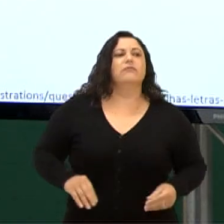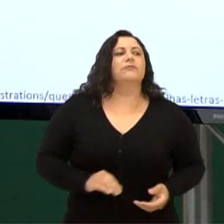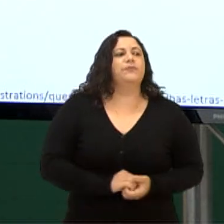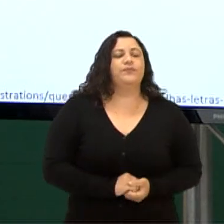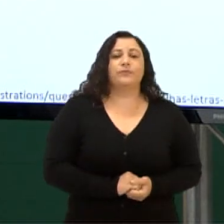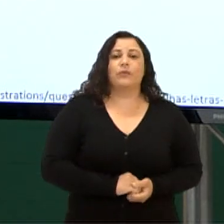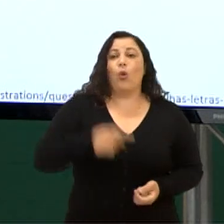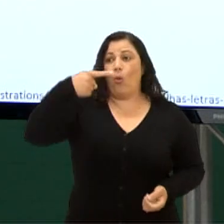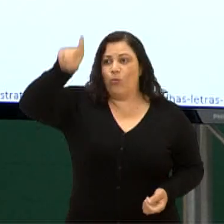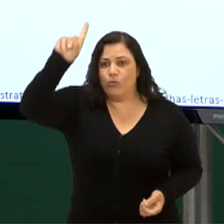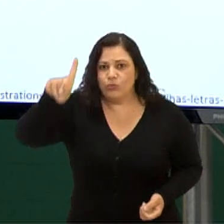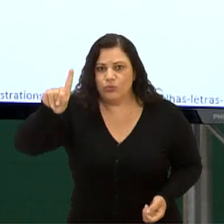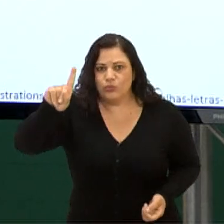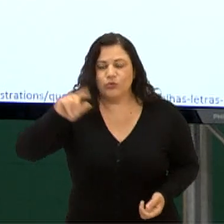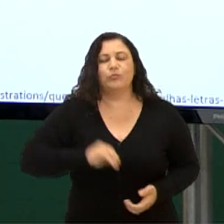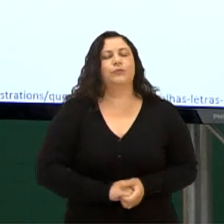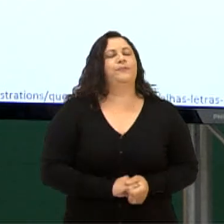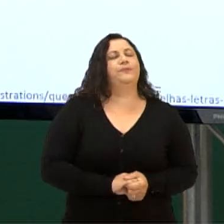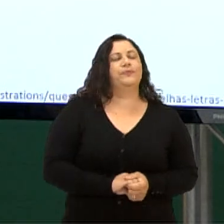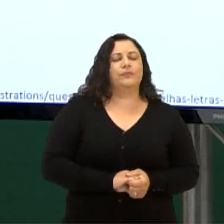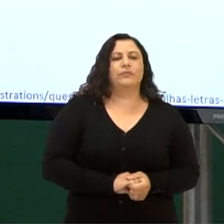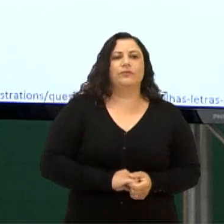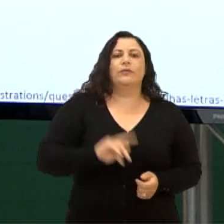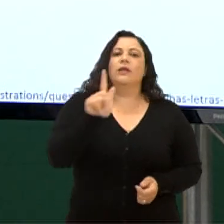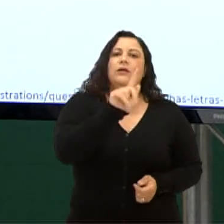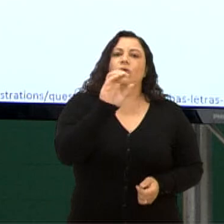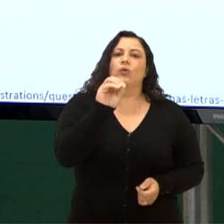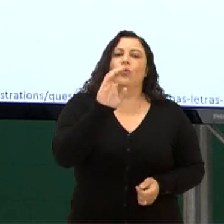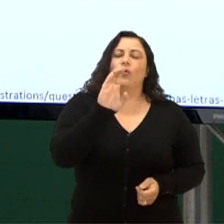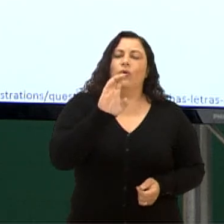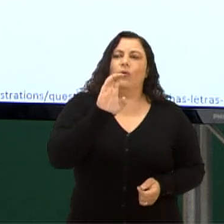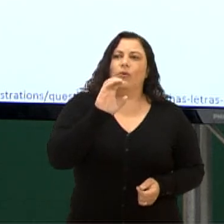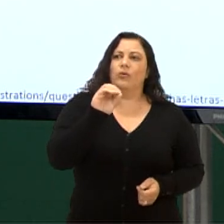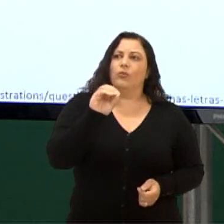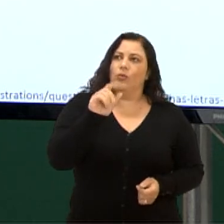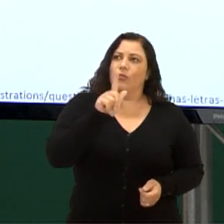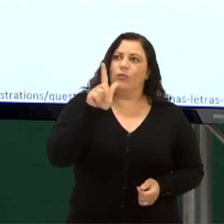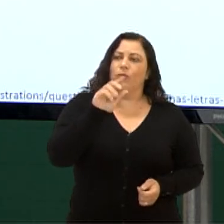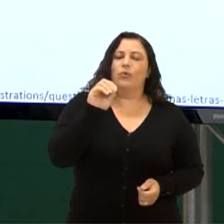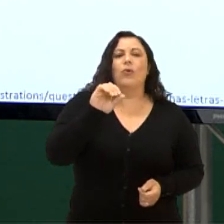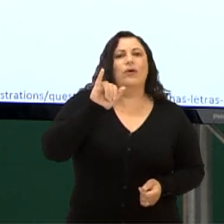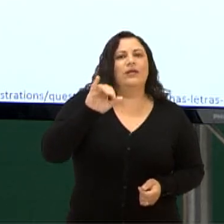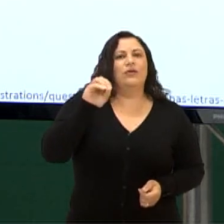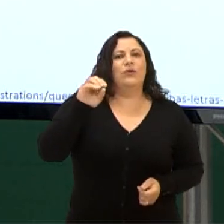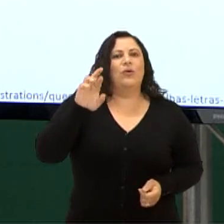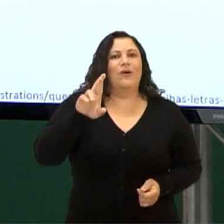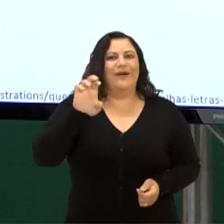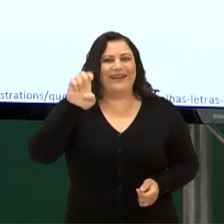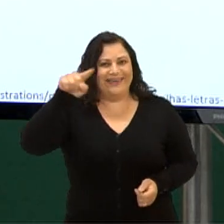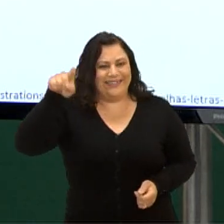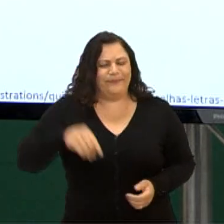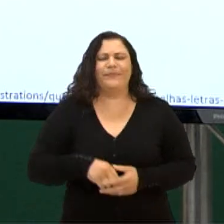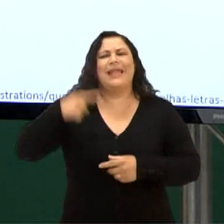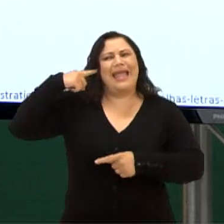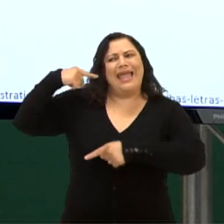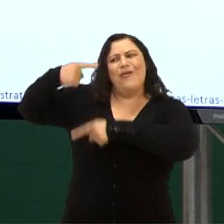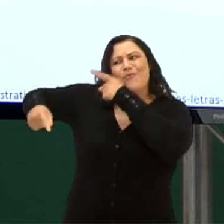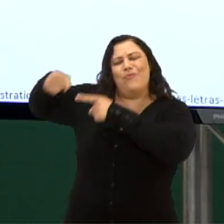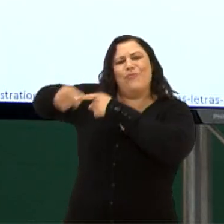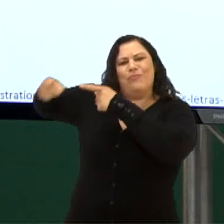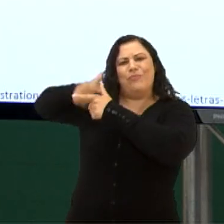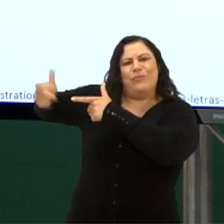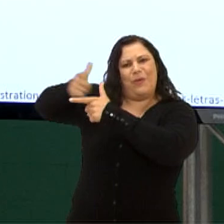do colégio que fica em Goiôerê. Eu tenho problemas de audição. Eu adoro as aulas de ciências. Um abraço